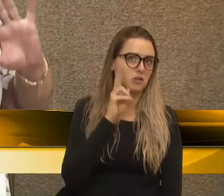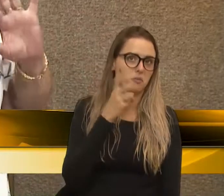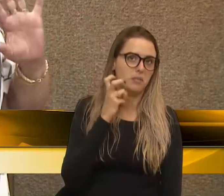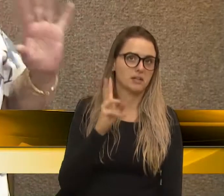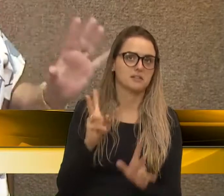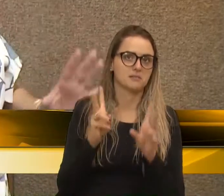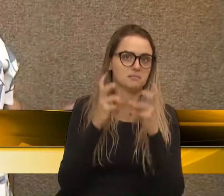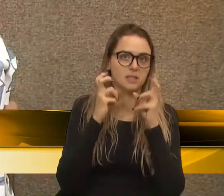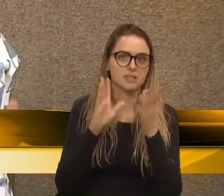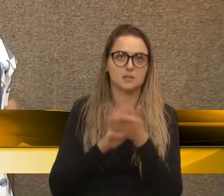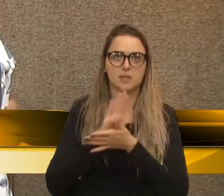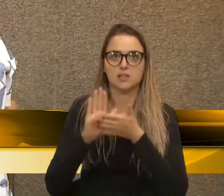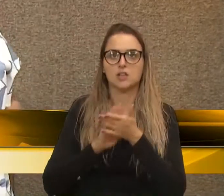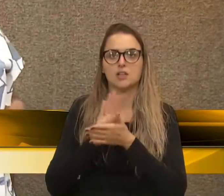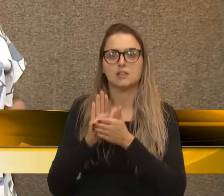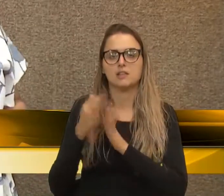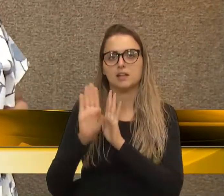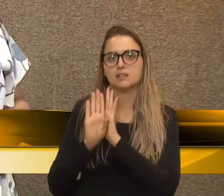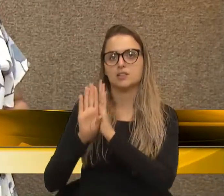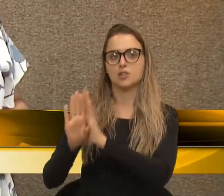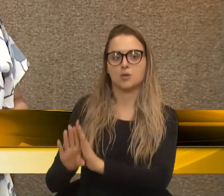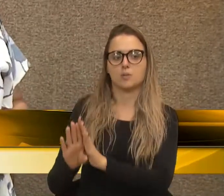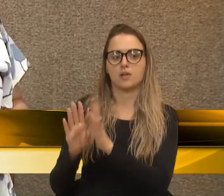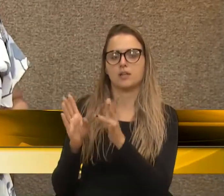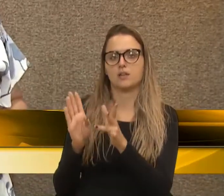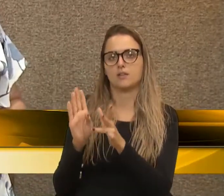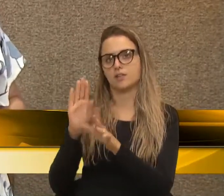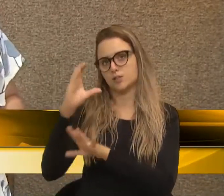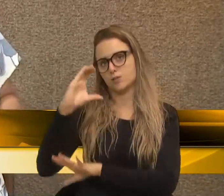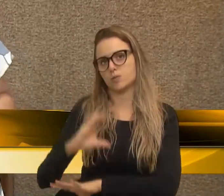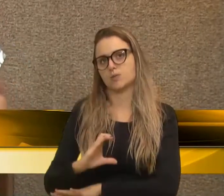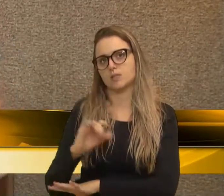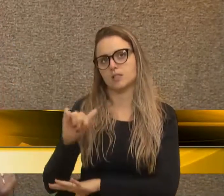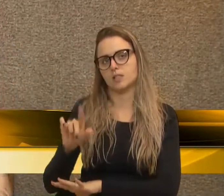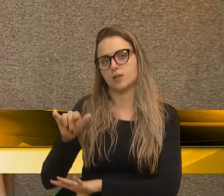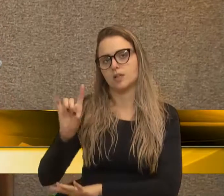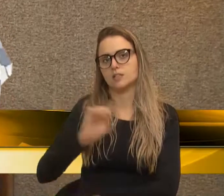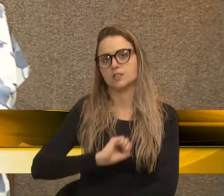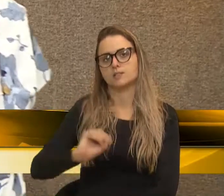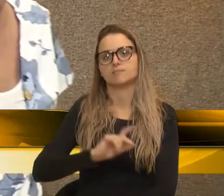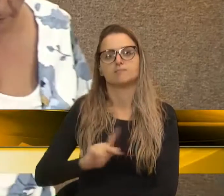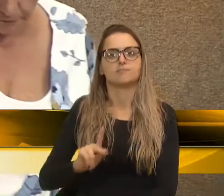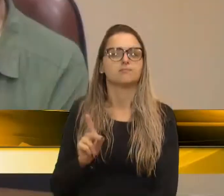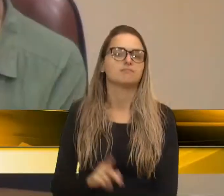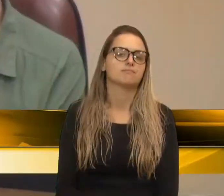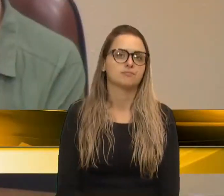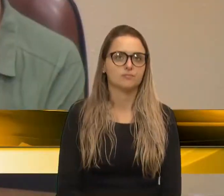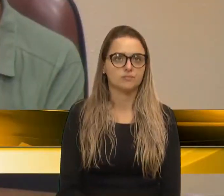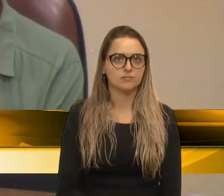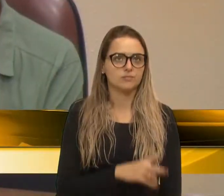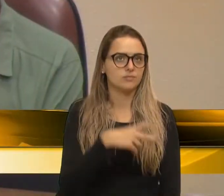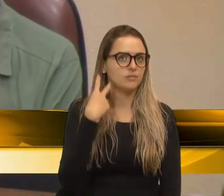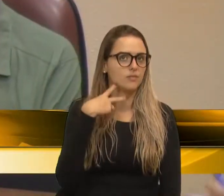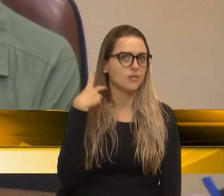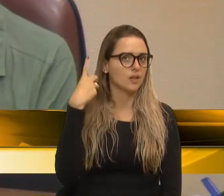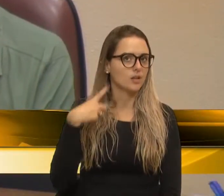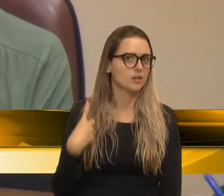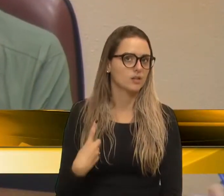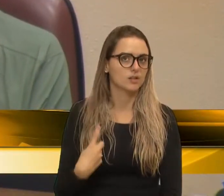nenhuma benfeitoria para os cidadãos caxienses. Era isso, senhor presidente. Vereadora Denise.